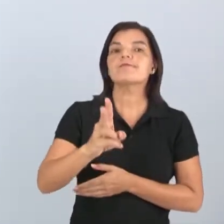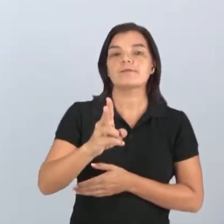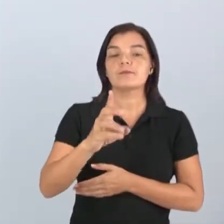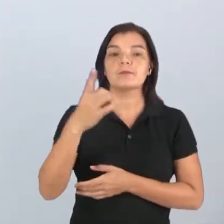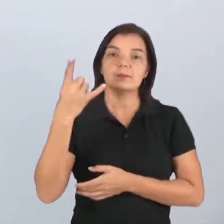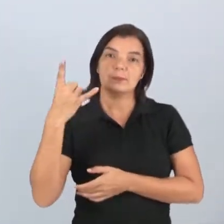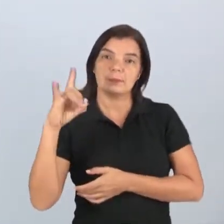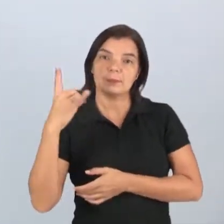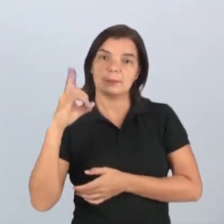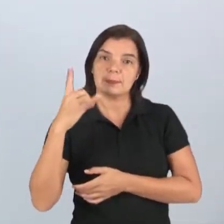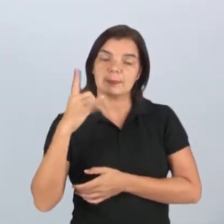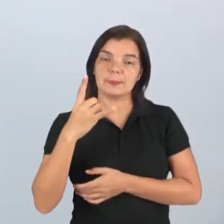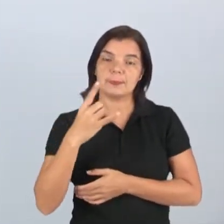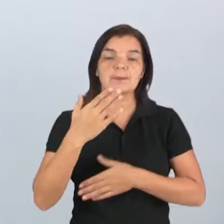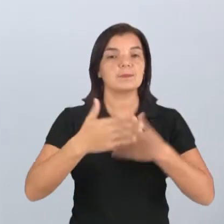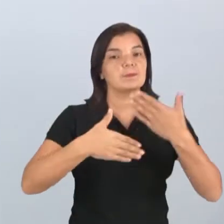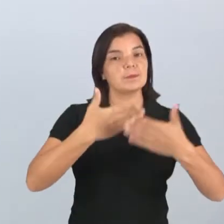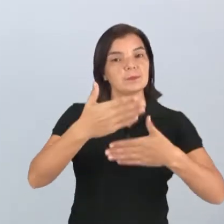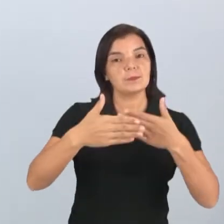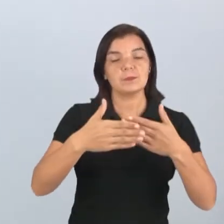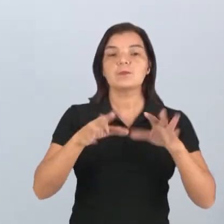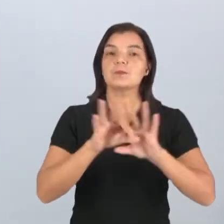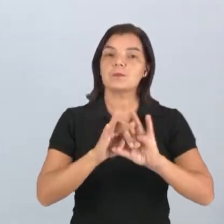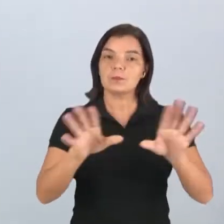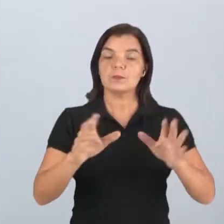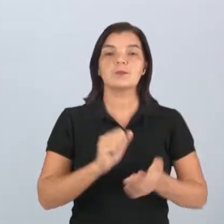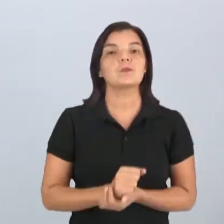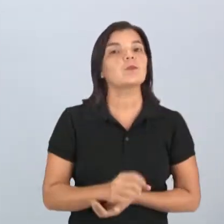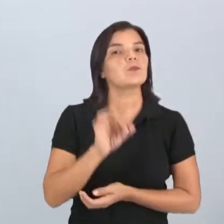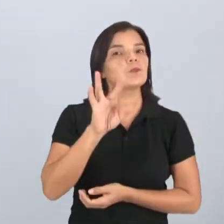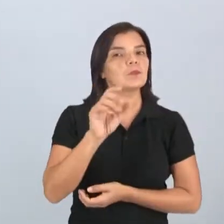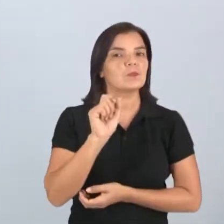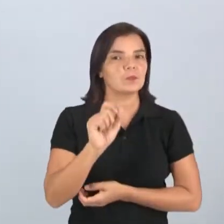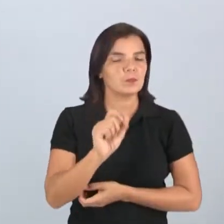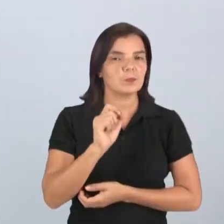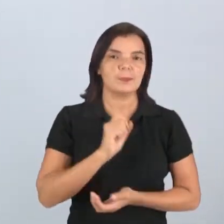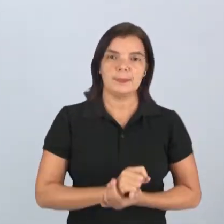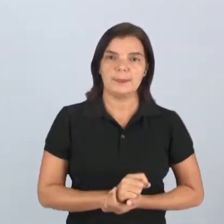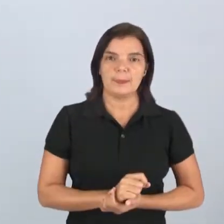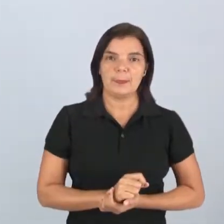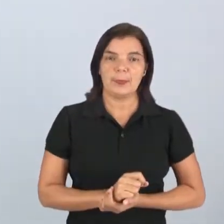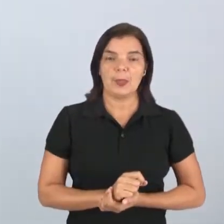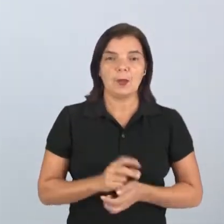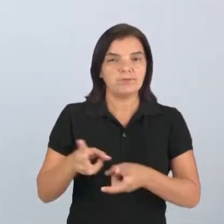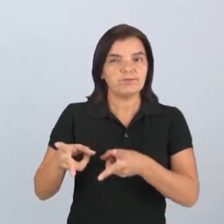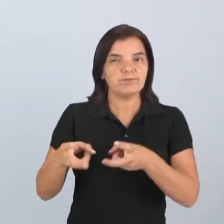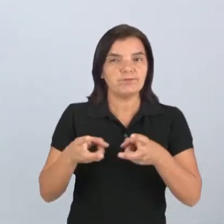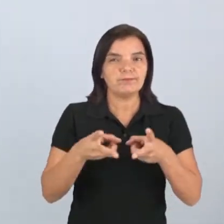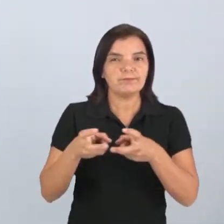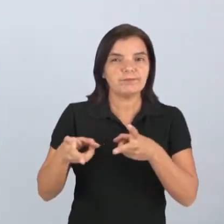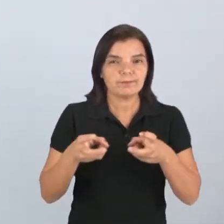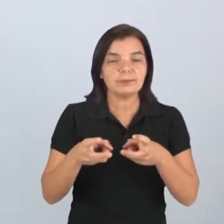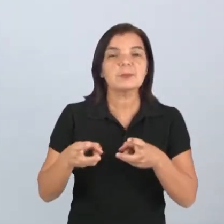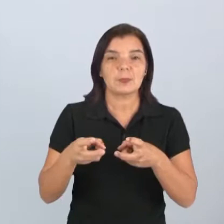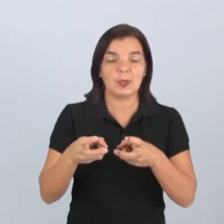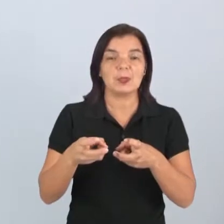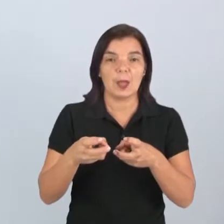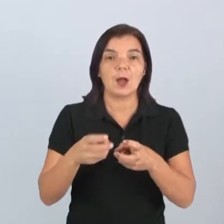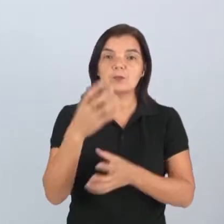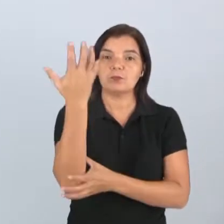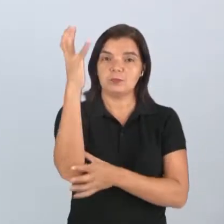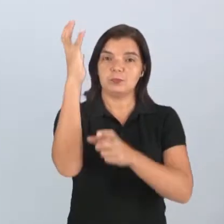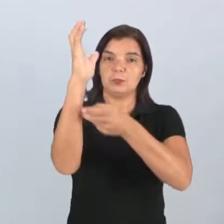nossos vizinhos nesse processo de emancipação. Só que, devido à exploração da borracha,